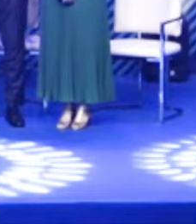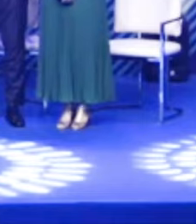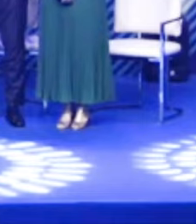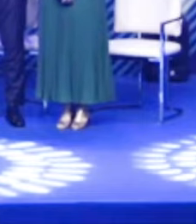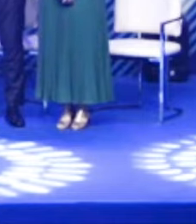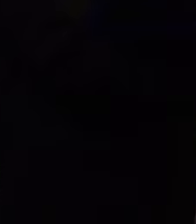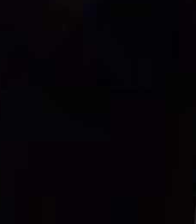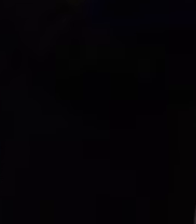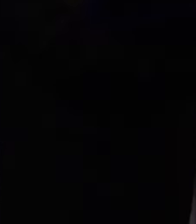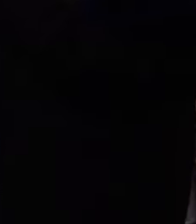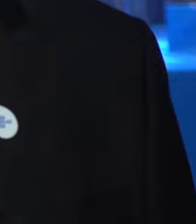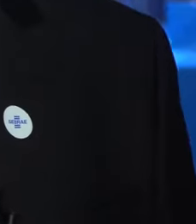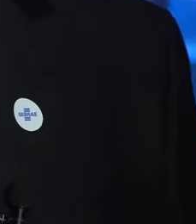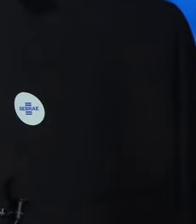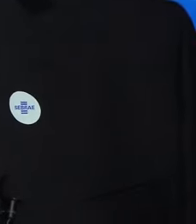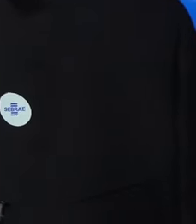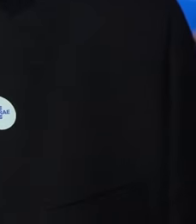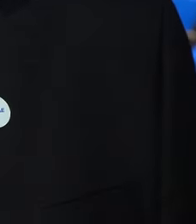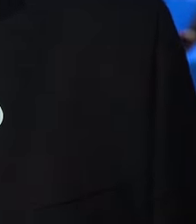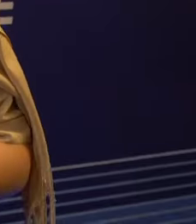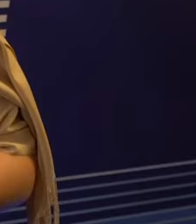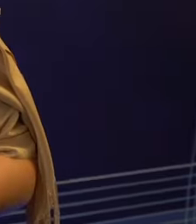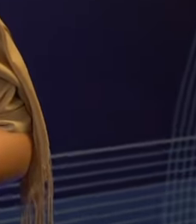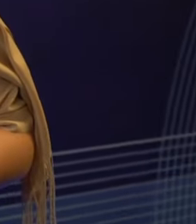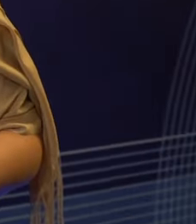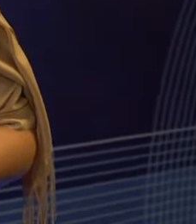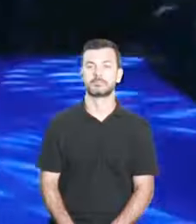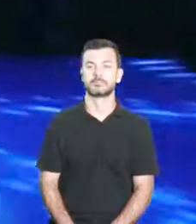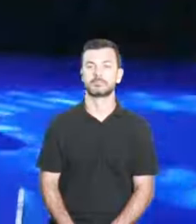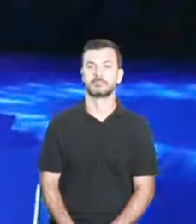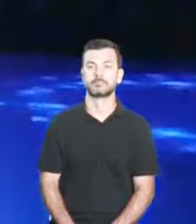do pequeno empreendedor para o desenvolvimento local, para a geração de emprego, para a geração de renda.